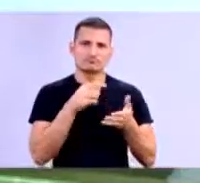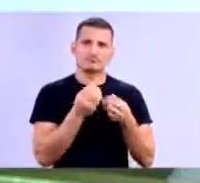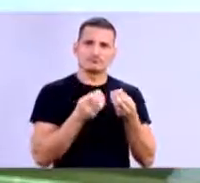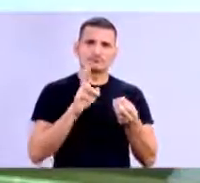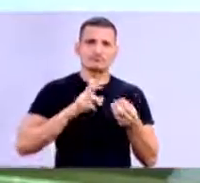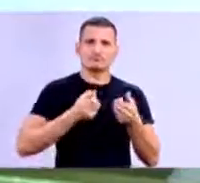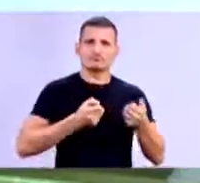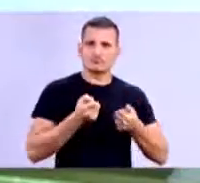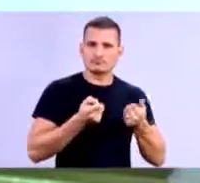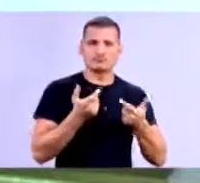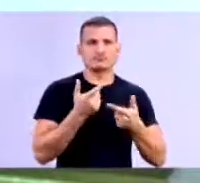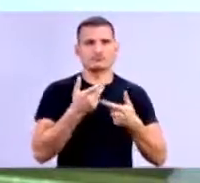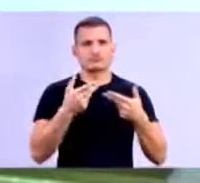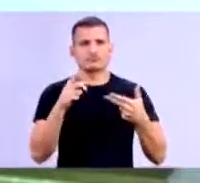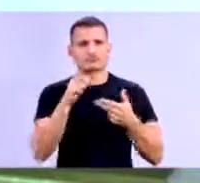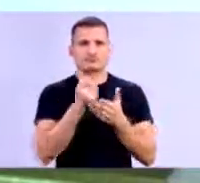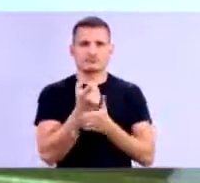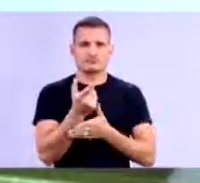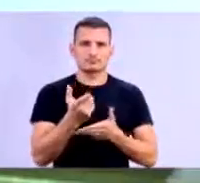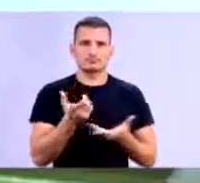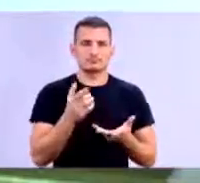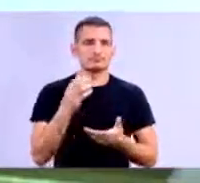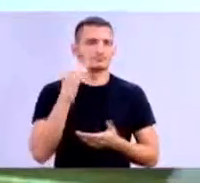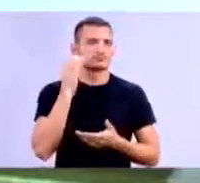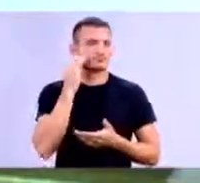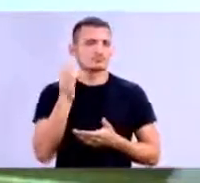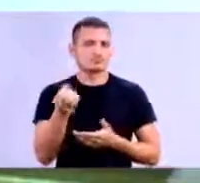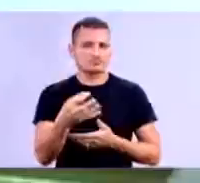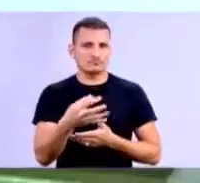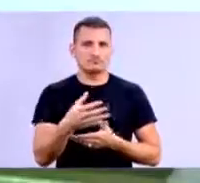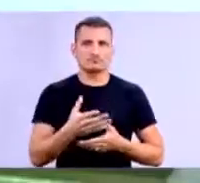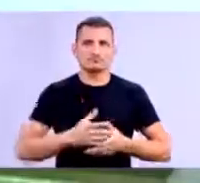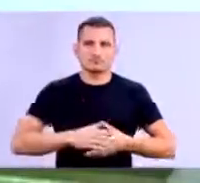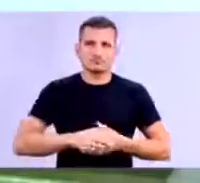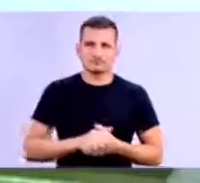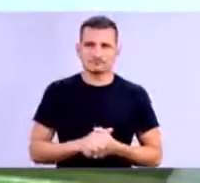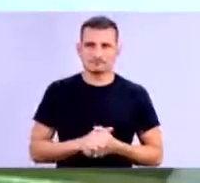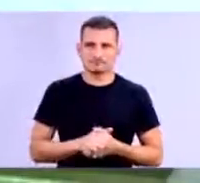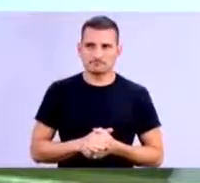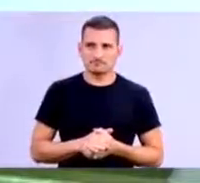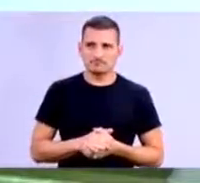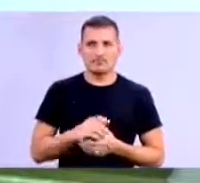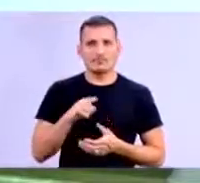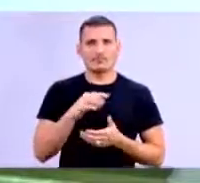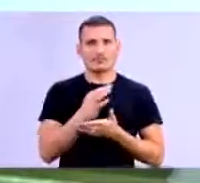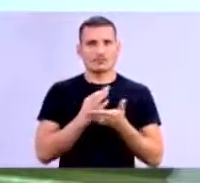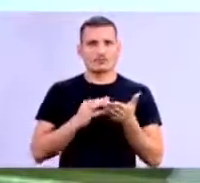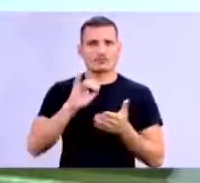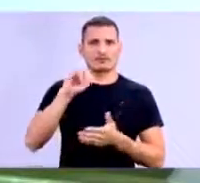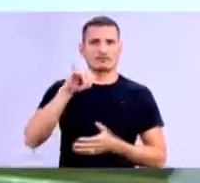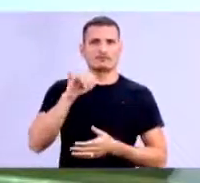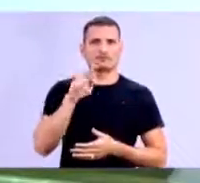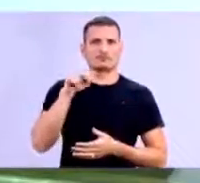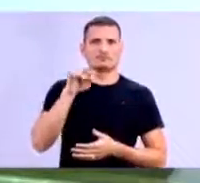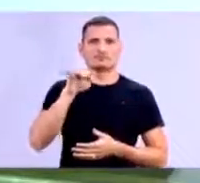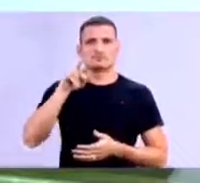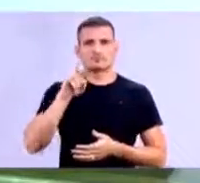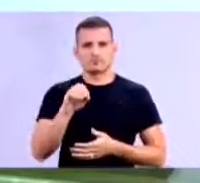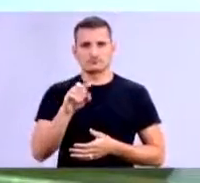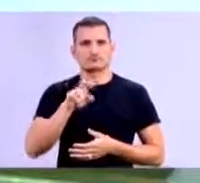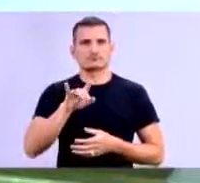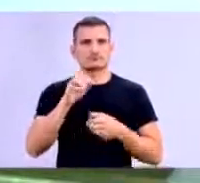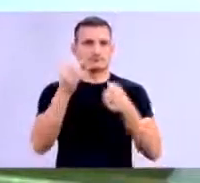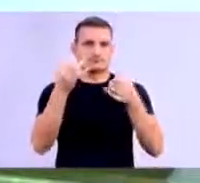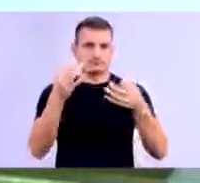de um determinado objeto que você comprou, o celular novo. Então, são textos injuntivos, vão te